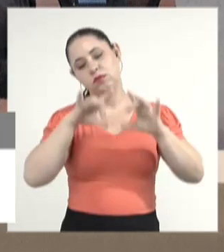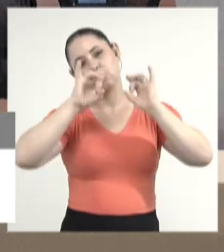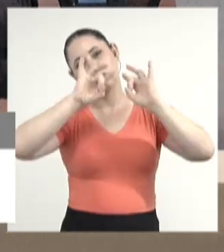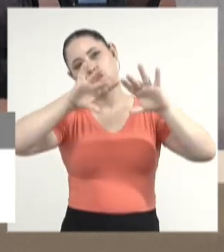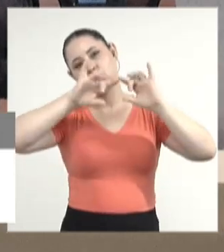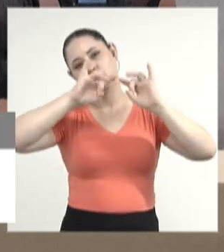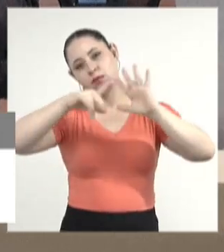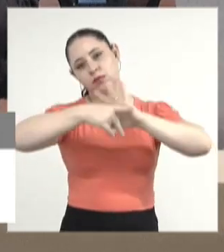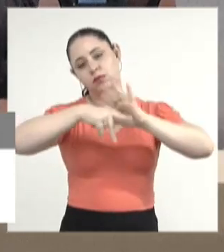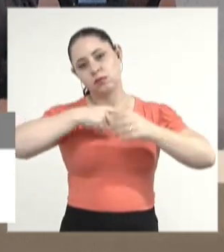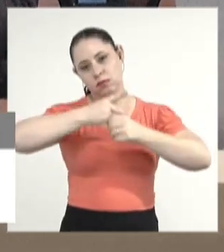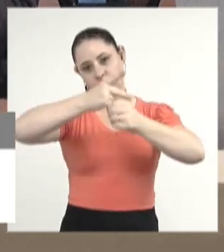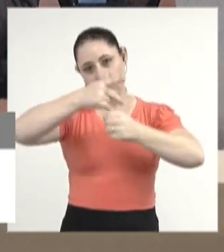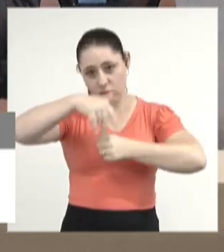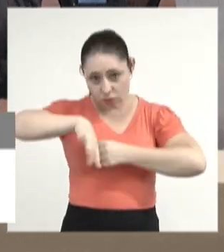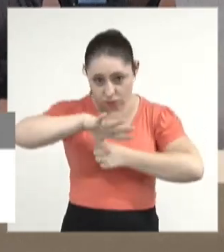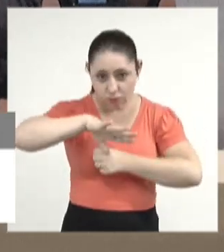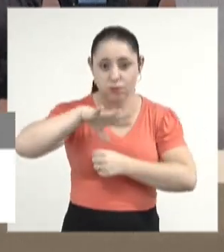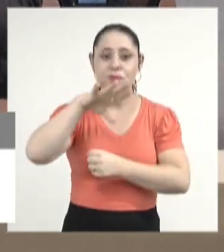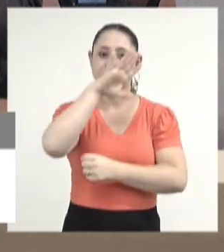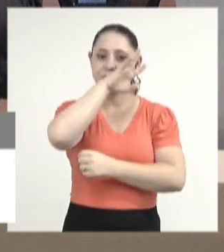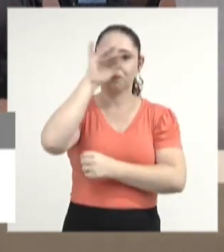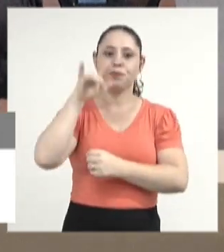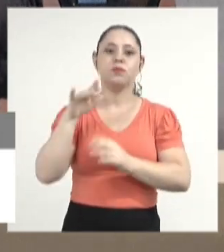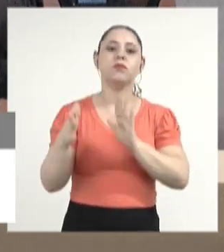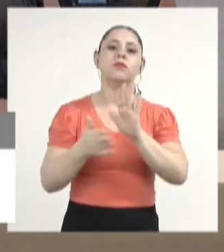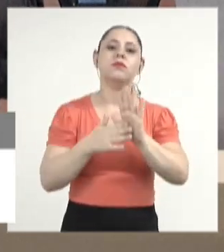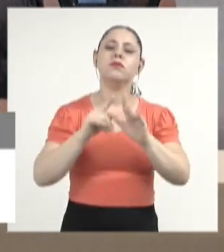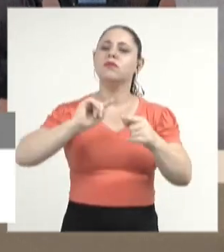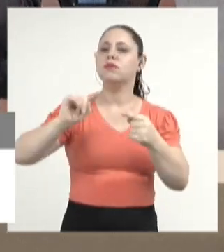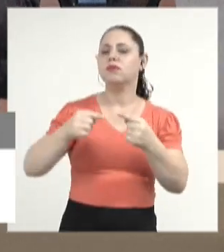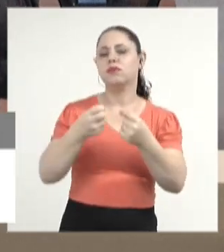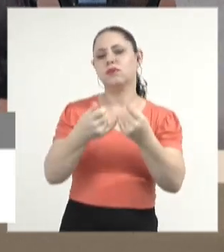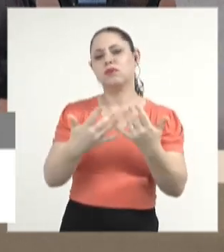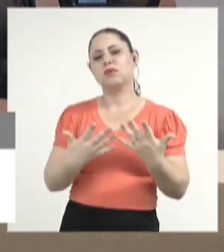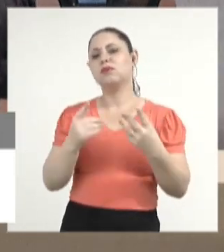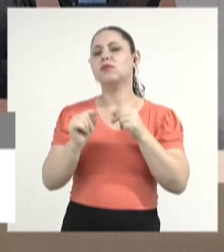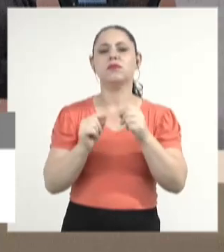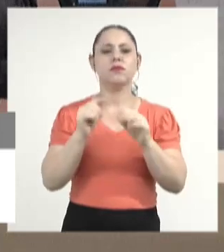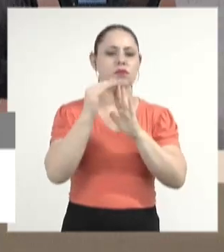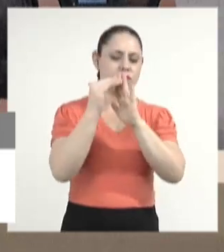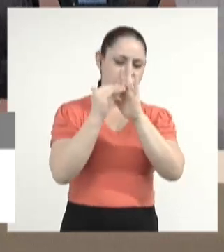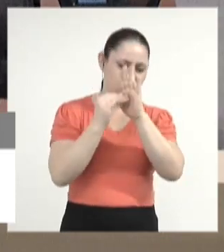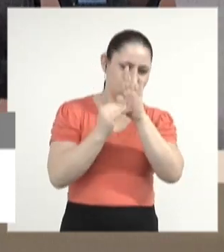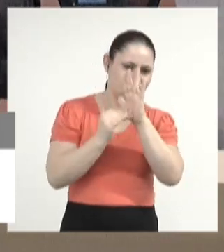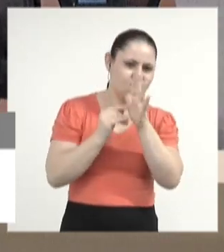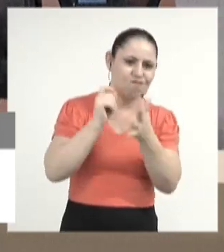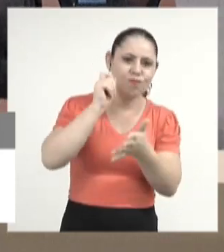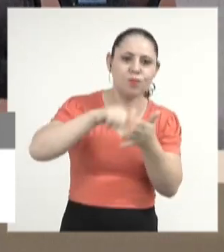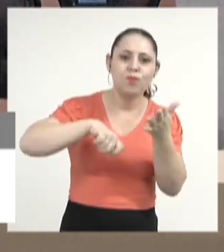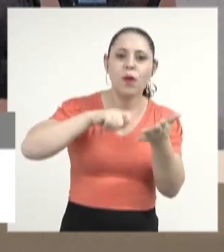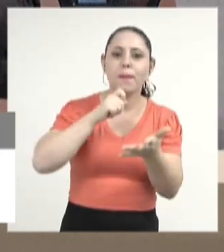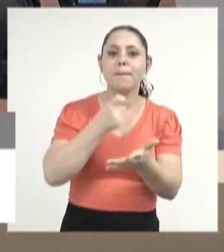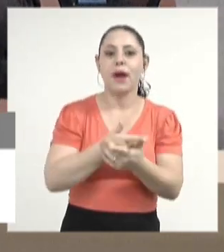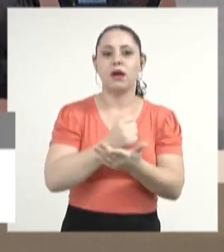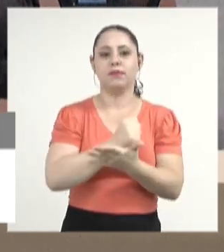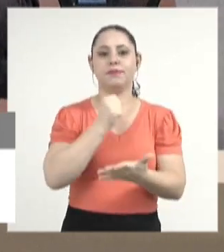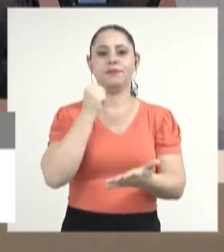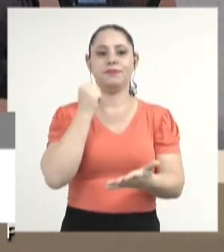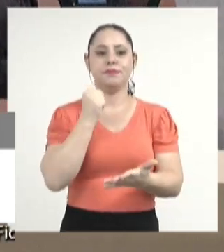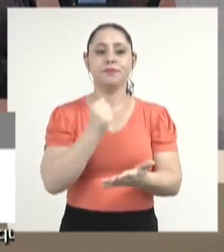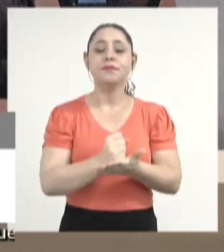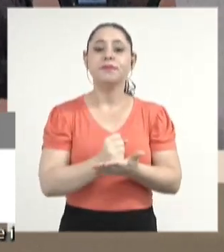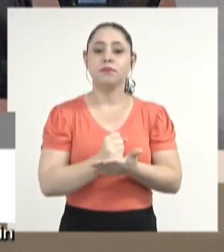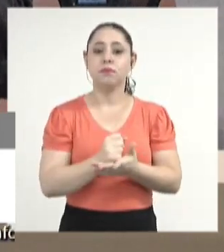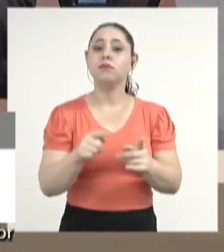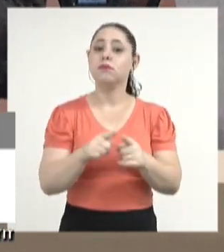da Procuradoria-Geral do Estado. Essa proposta tem como objetivo a redução dos custos dos emolumentos, dos serviços